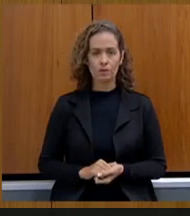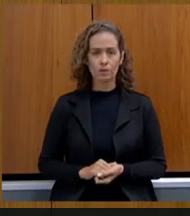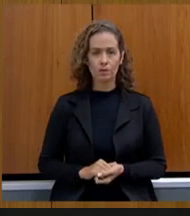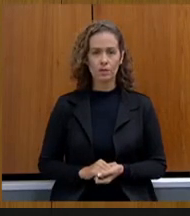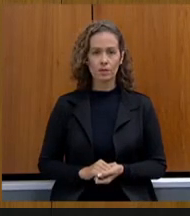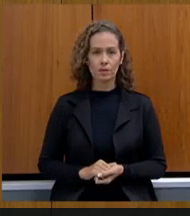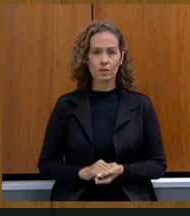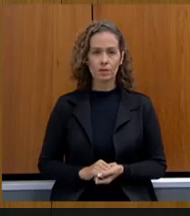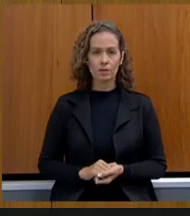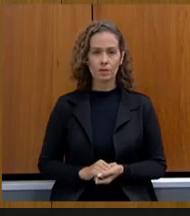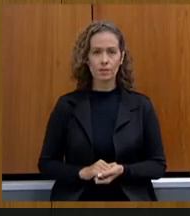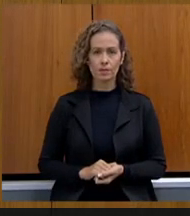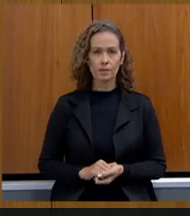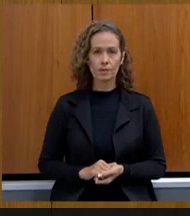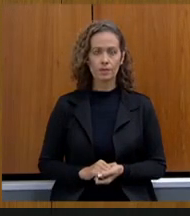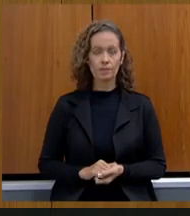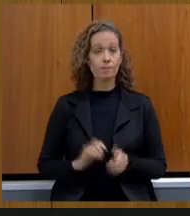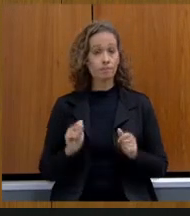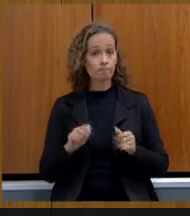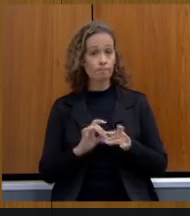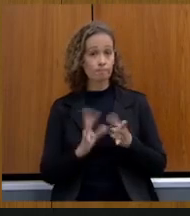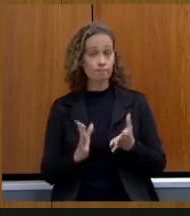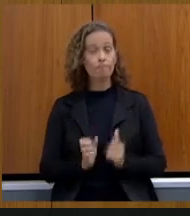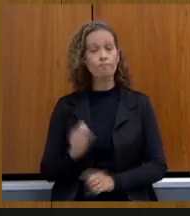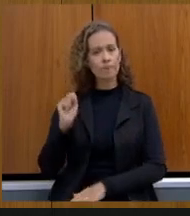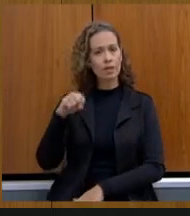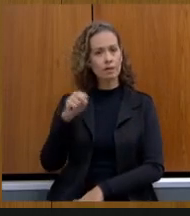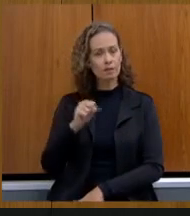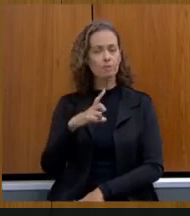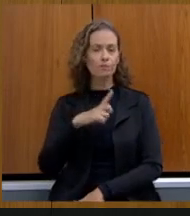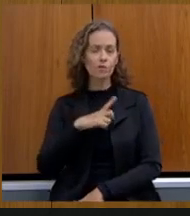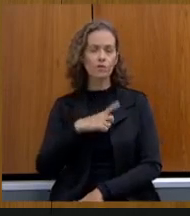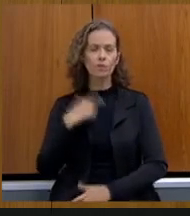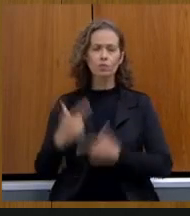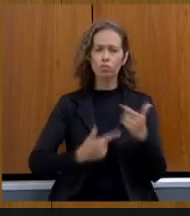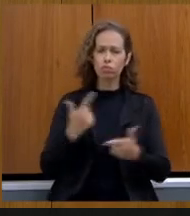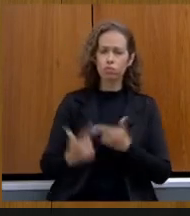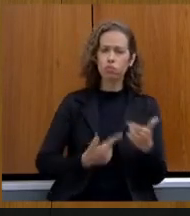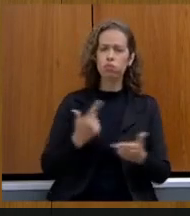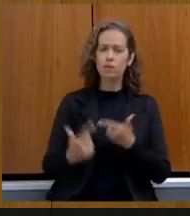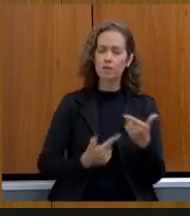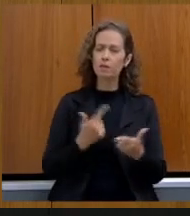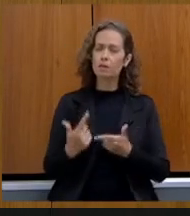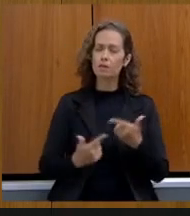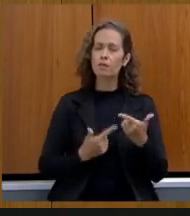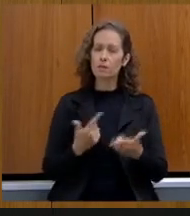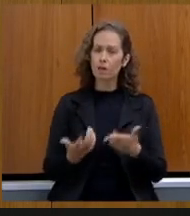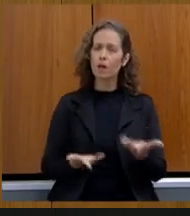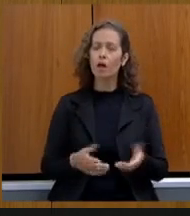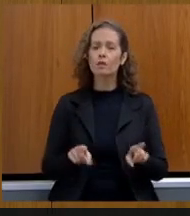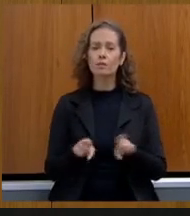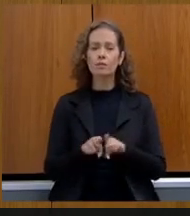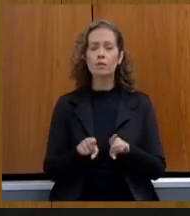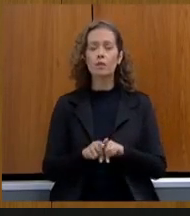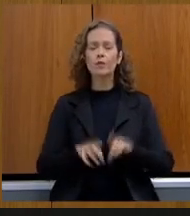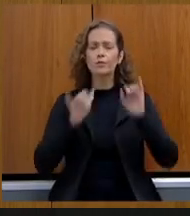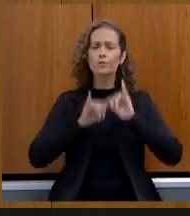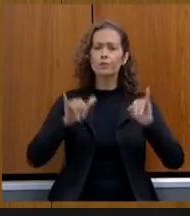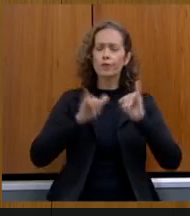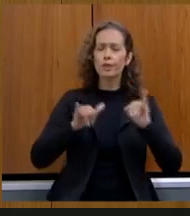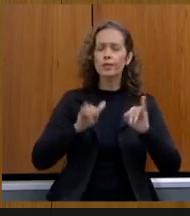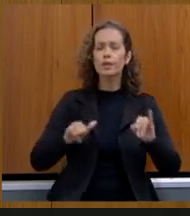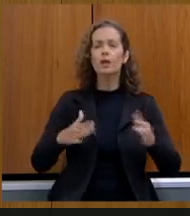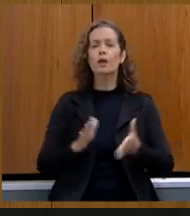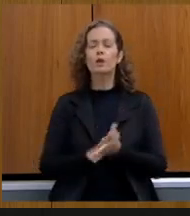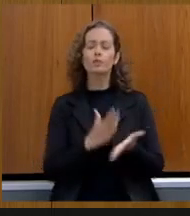eu posso fazer É sim tivemos é Trabalho bastante próximo de divulgação não é de